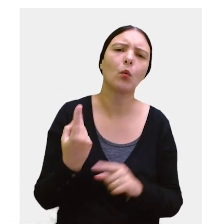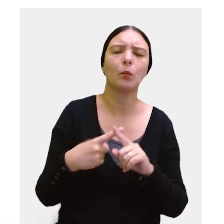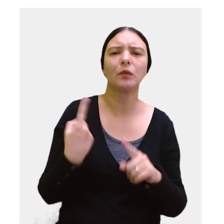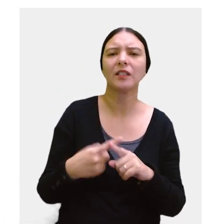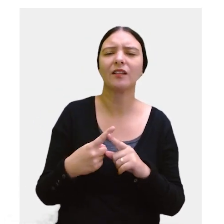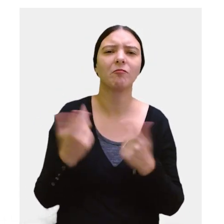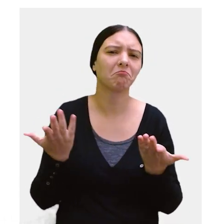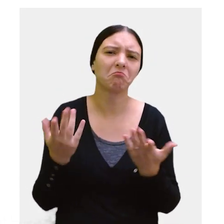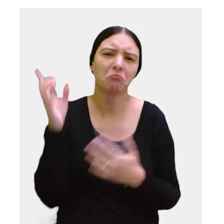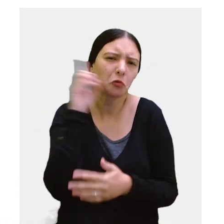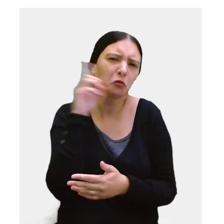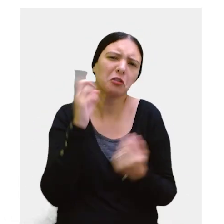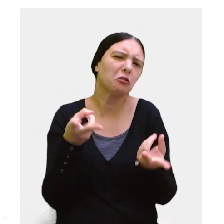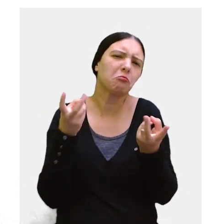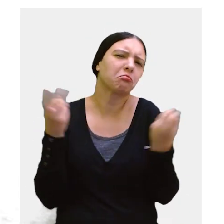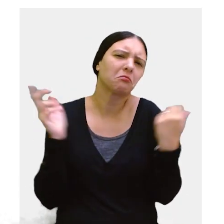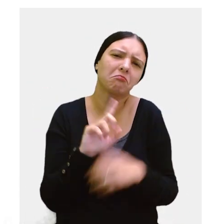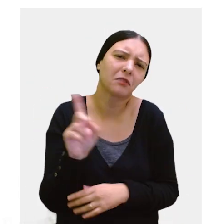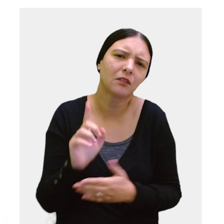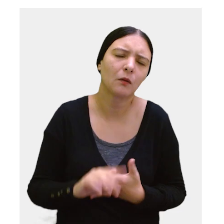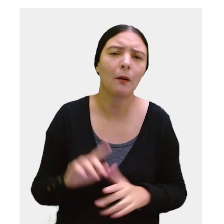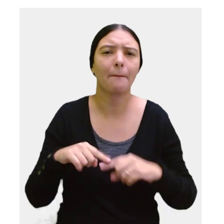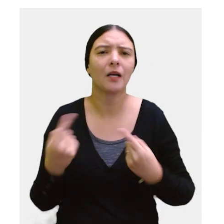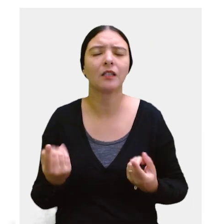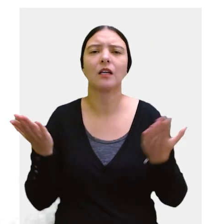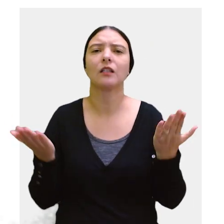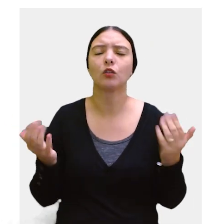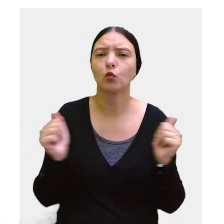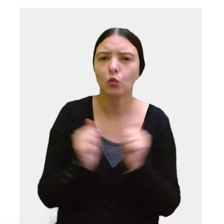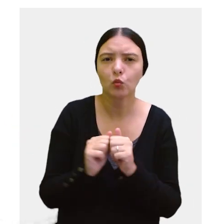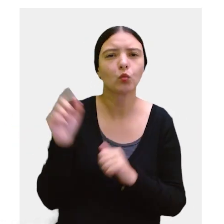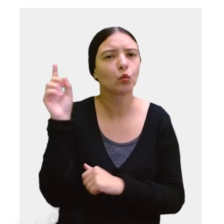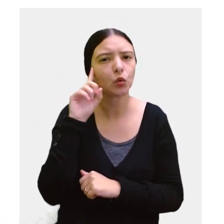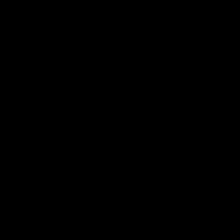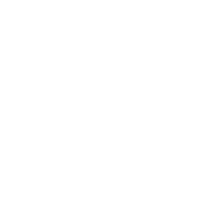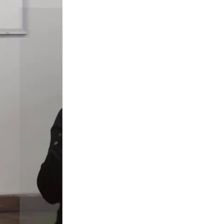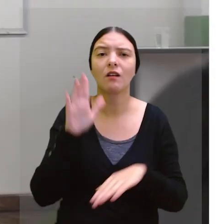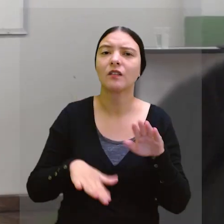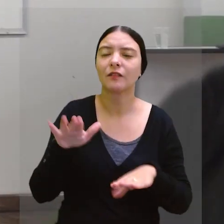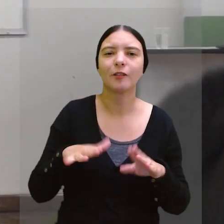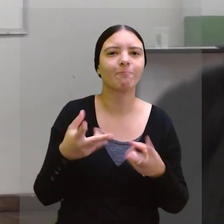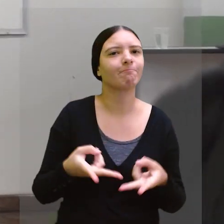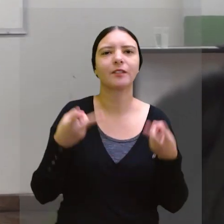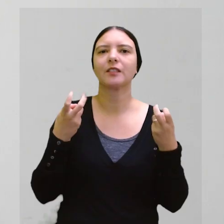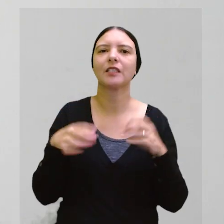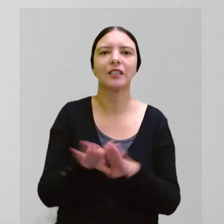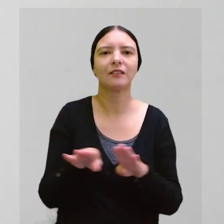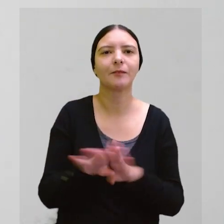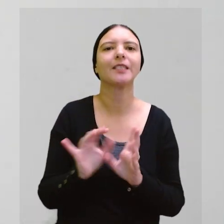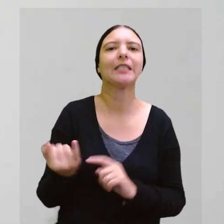observar literatura no cotidiano, né? Às vezes a gente não percebe que ela está ali no nosso cotidiano e a gente não nota que ela acaba